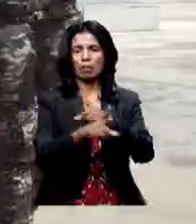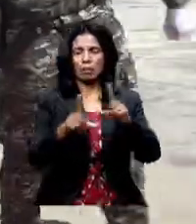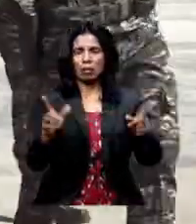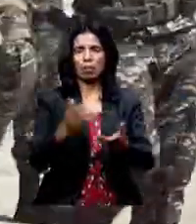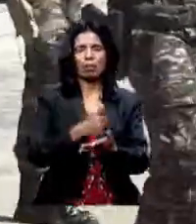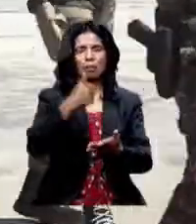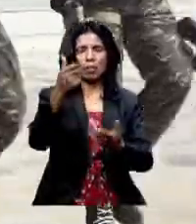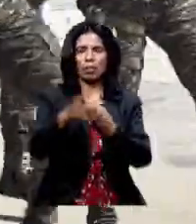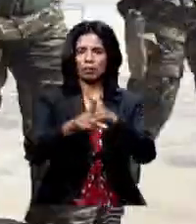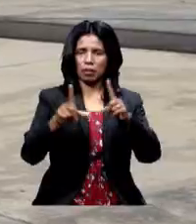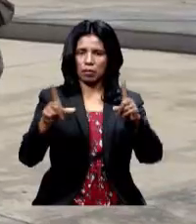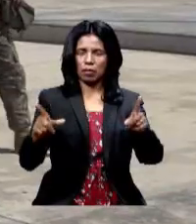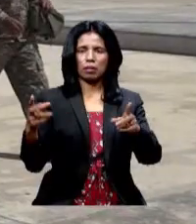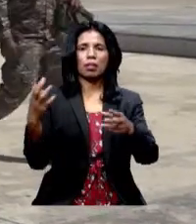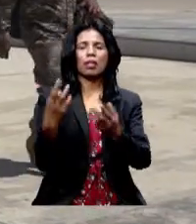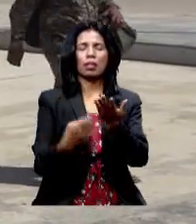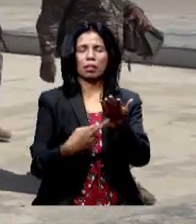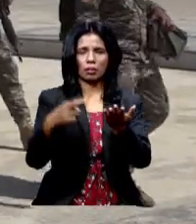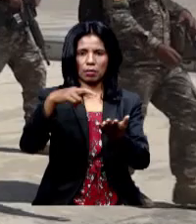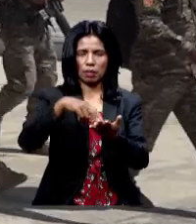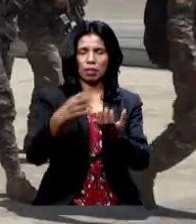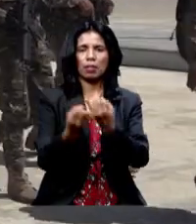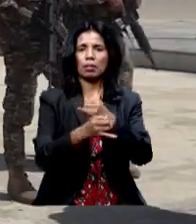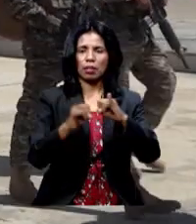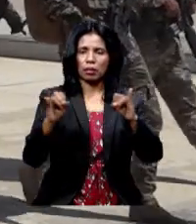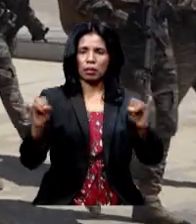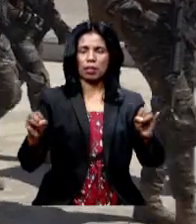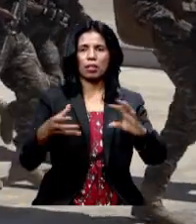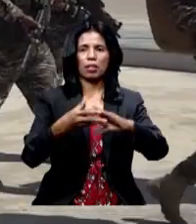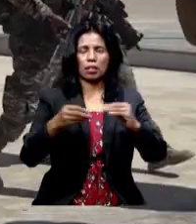hikas liberdade no restauração independência nebe marca